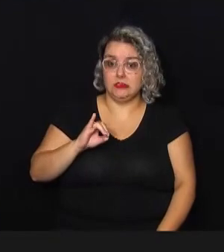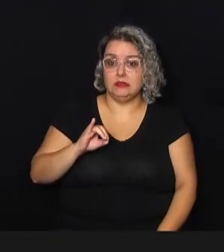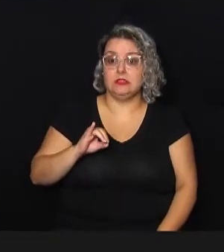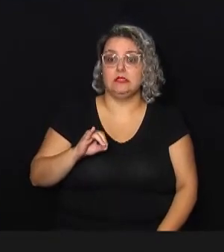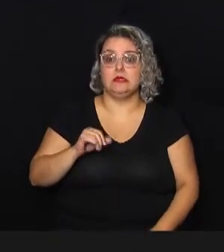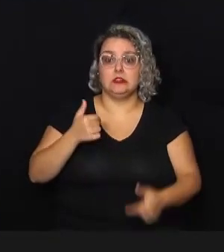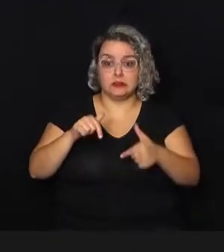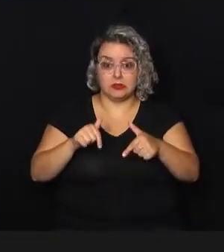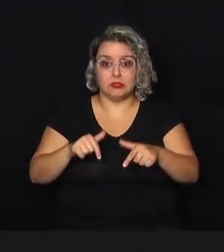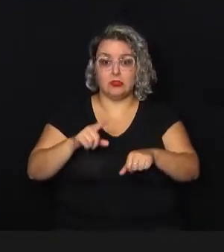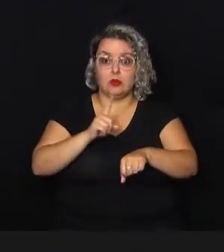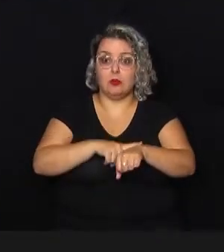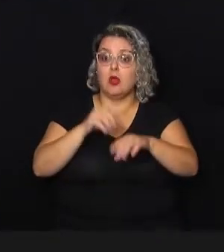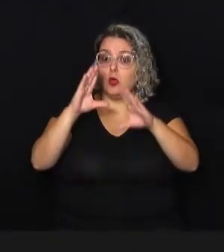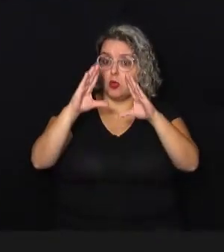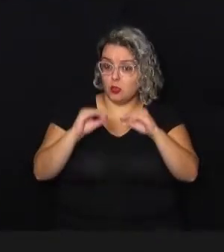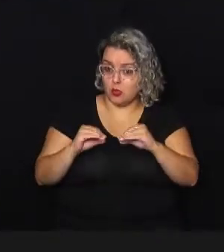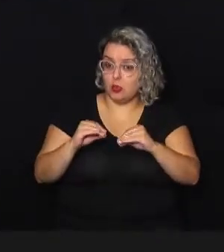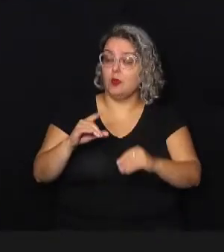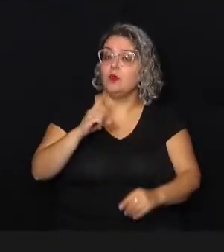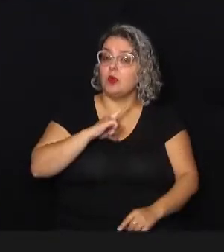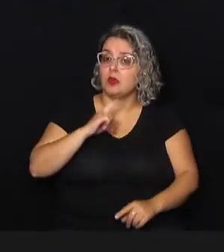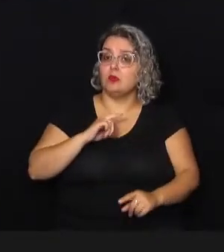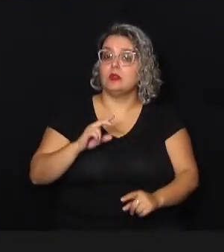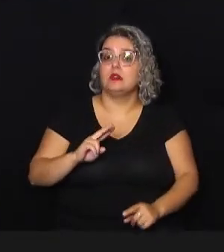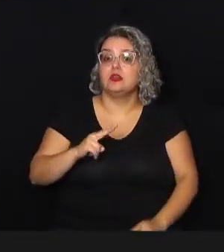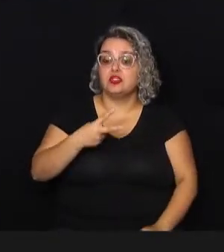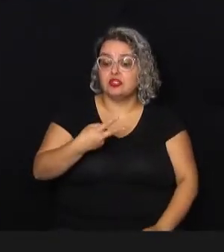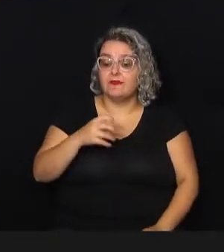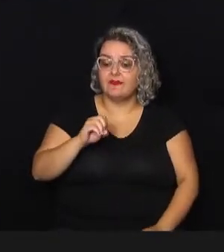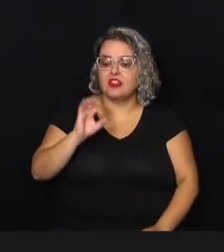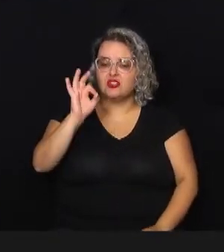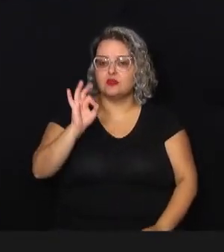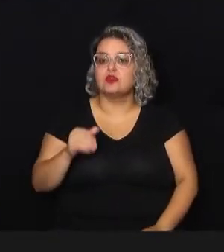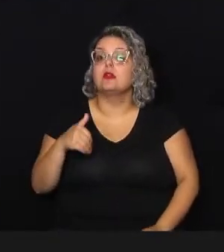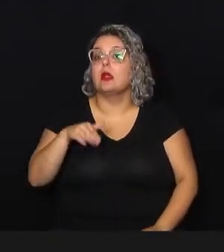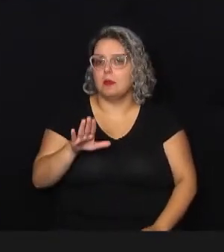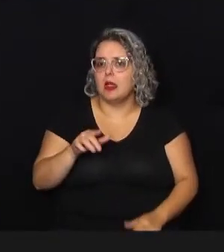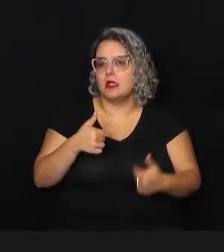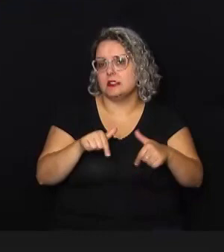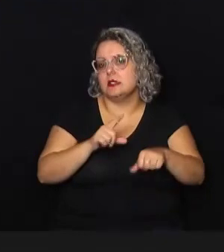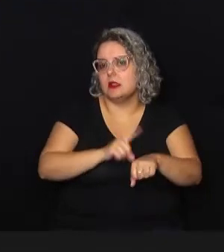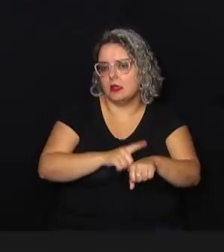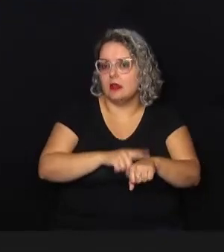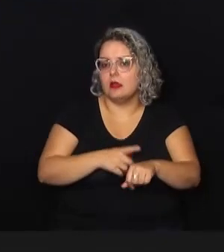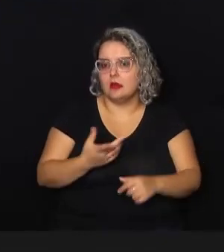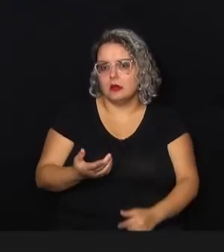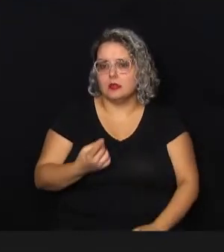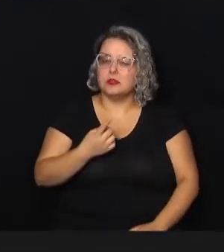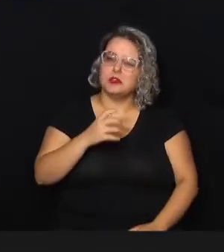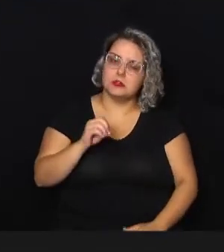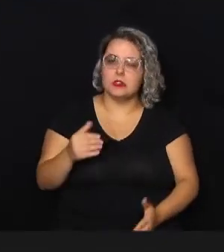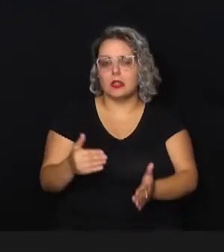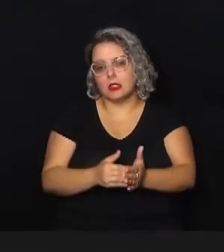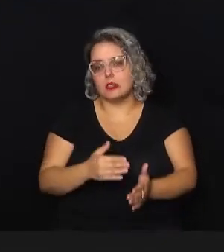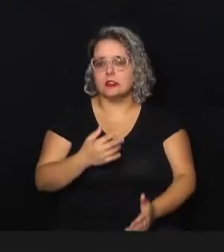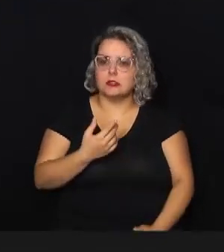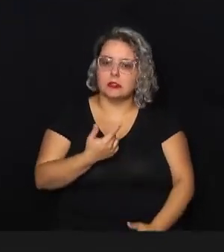no período noturno, a gente vai ter um adicional de 20% aí naquela hora trabalhada. É sempre de 10 a 5 da